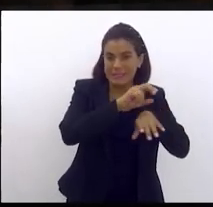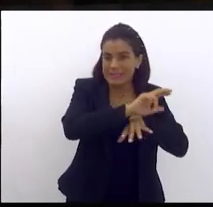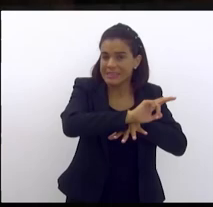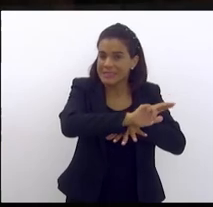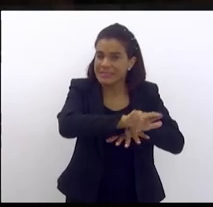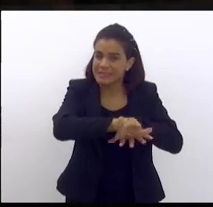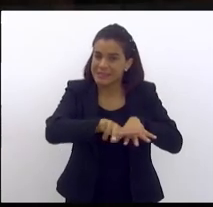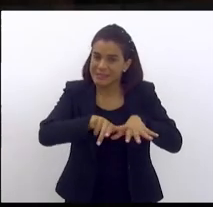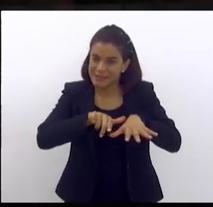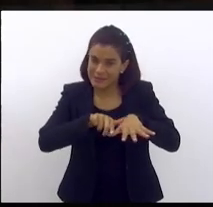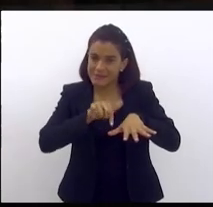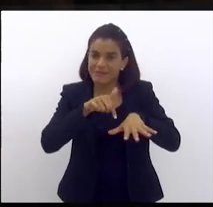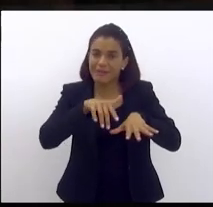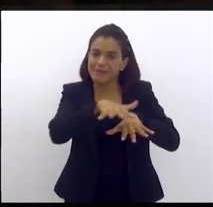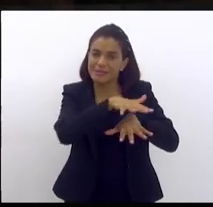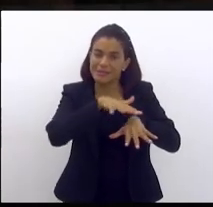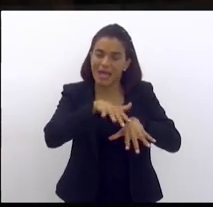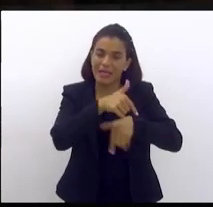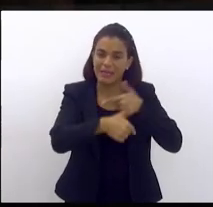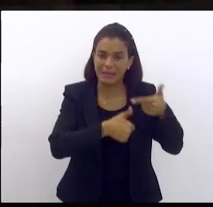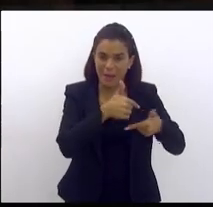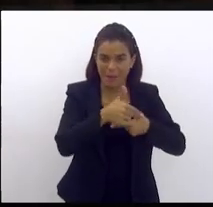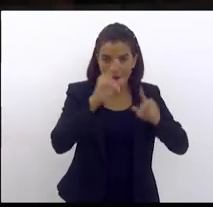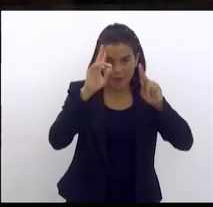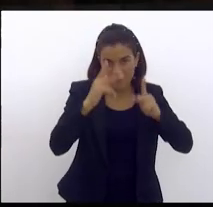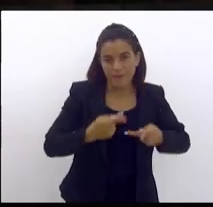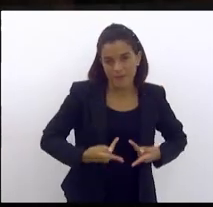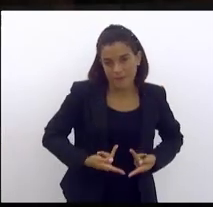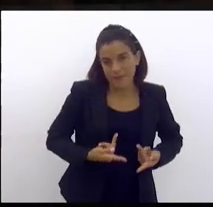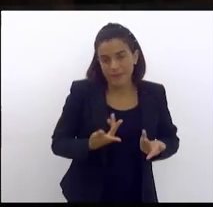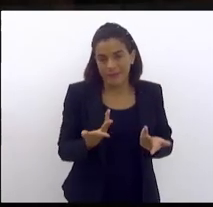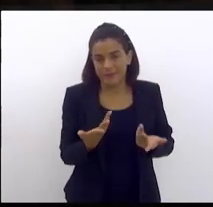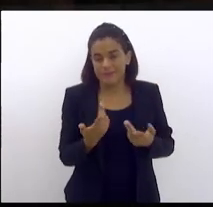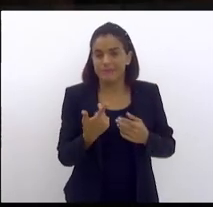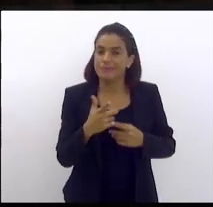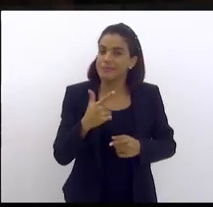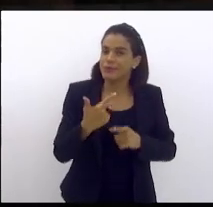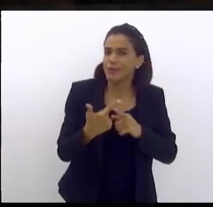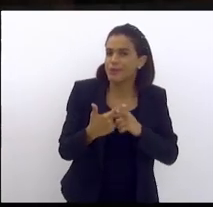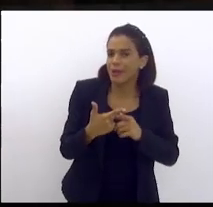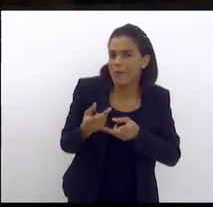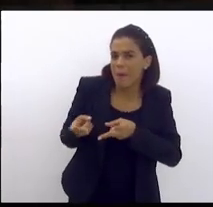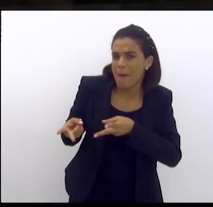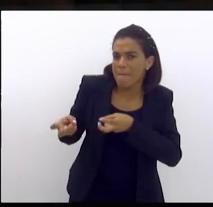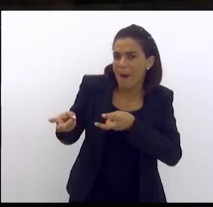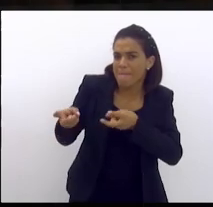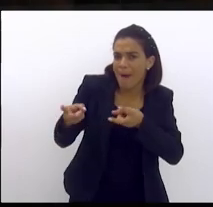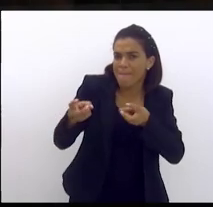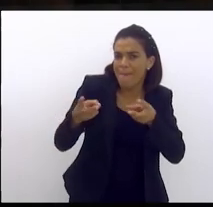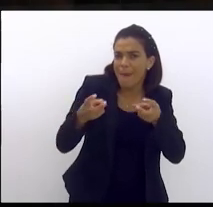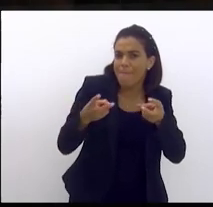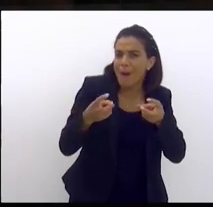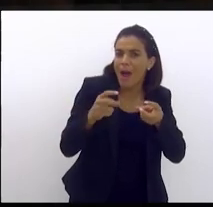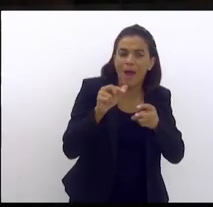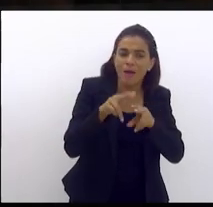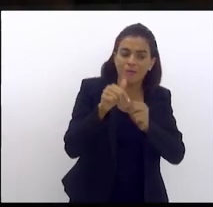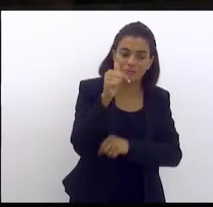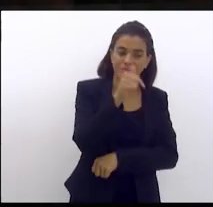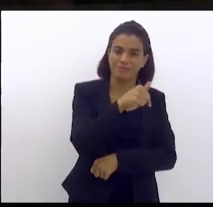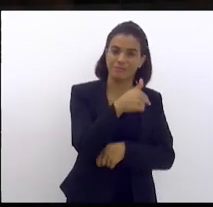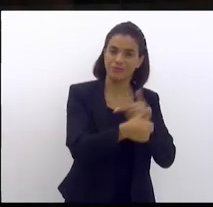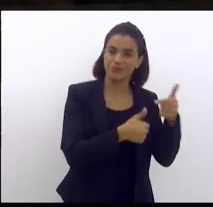segmentos produtivos que afinal de contas os impostos incide sobre as forças